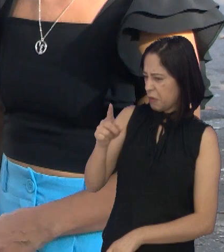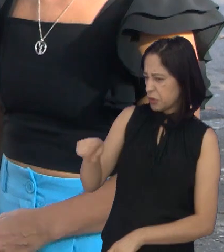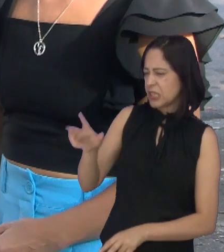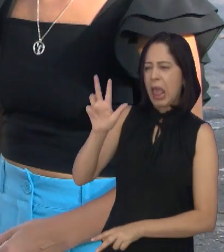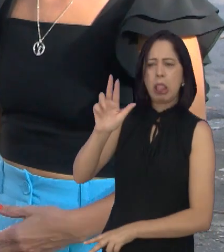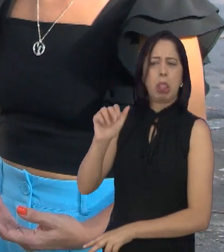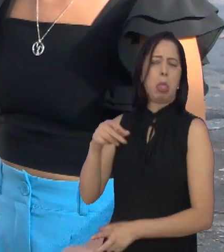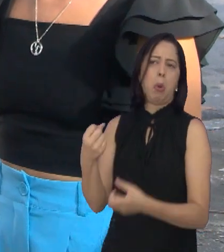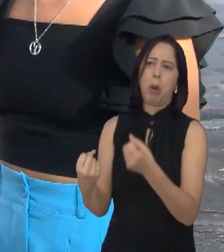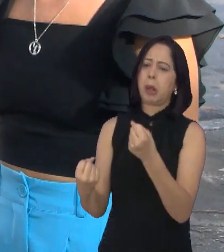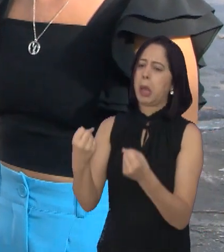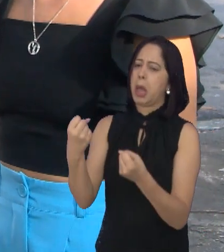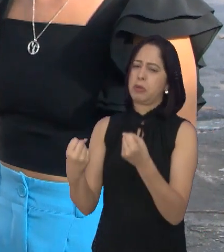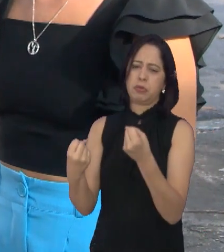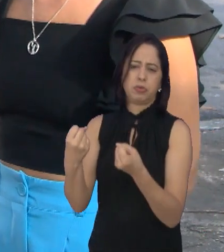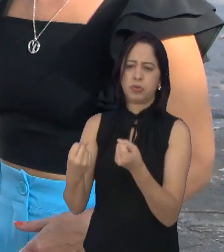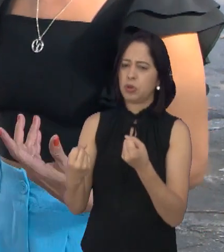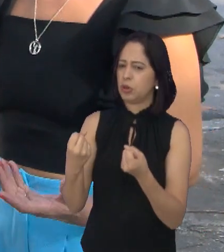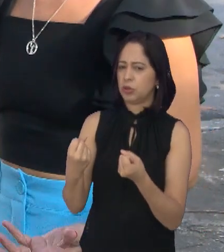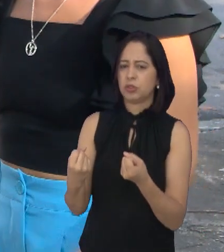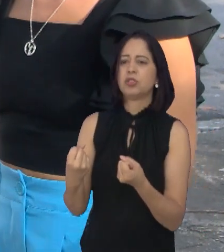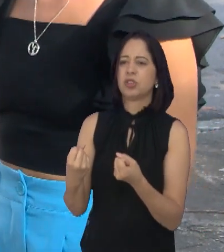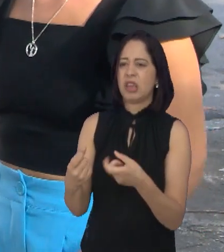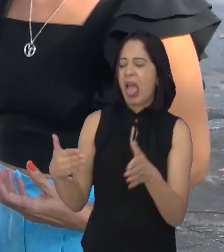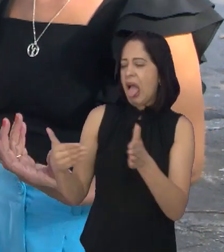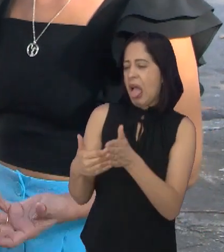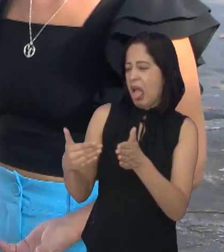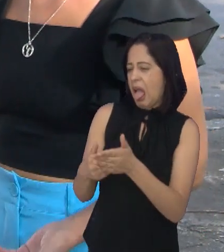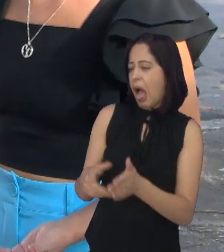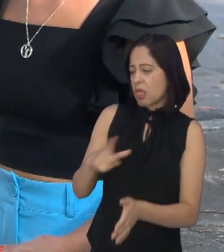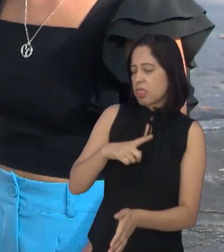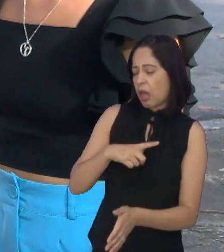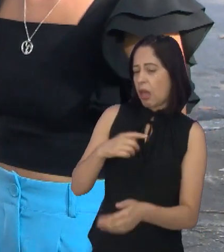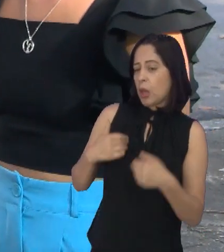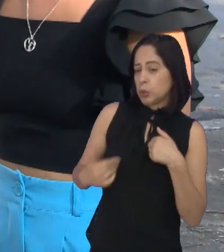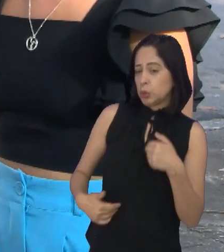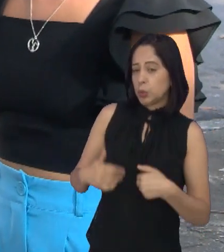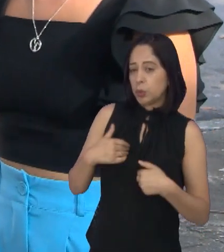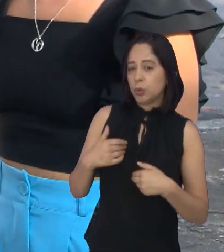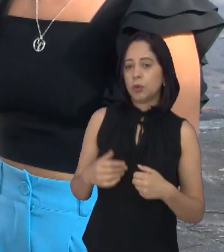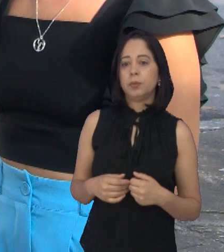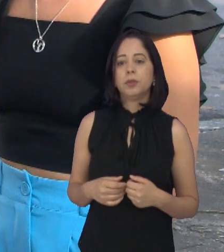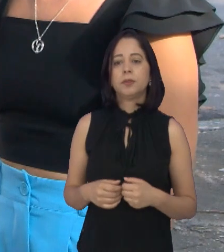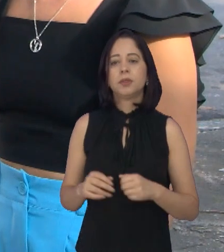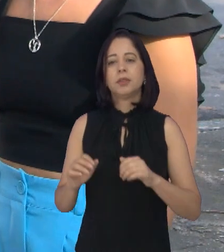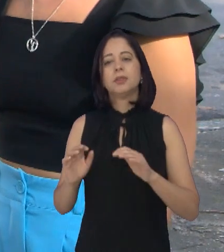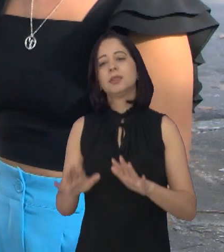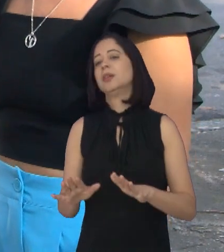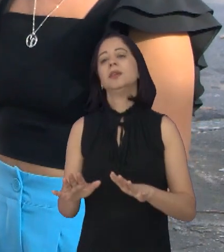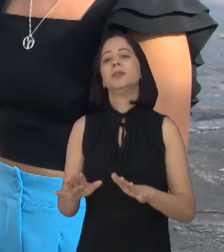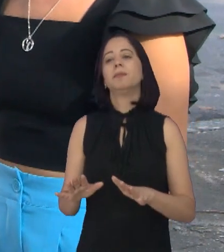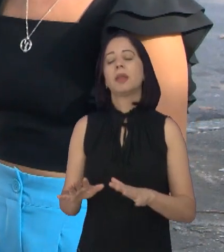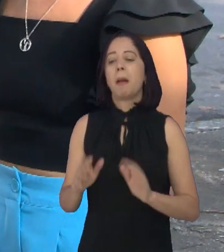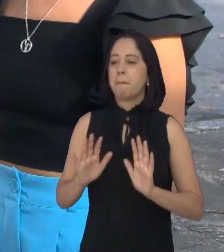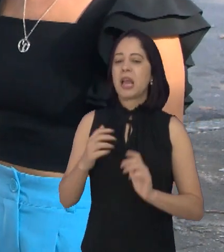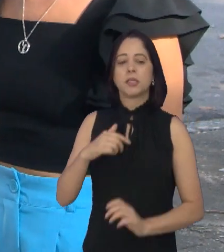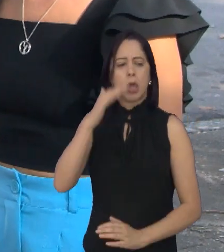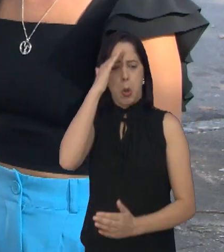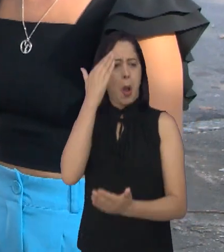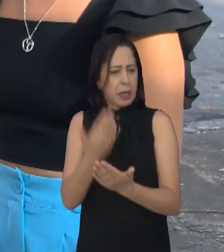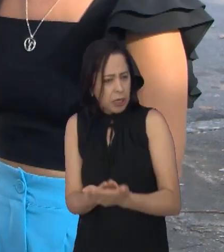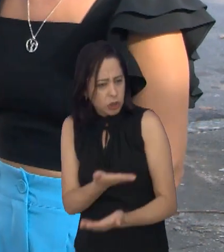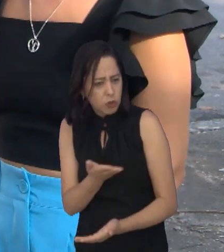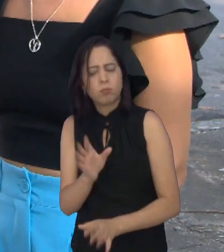por questão de limitações mesmo físicas. E como a gente não deve acreditar em